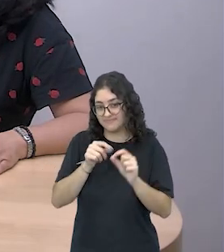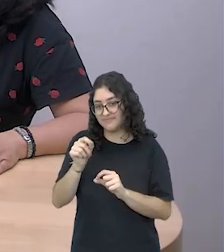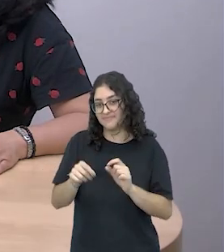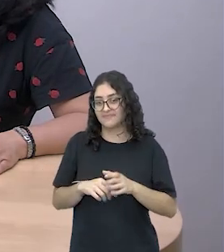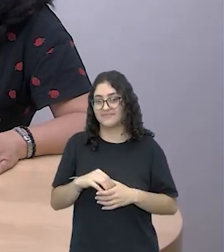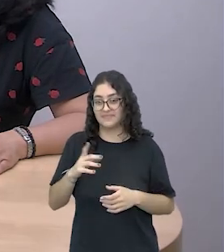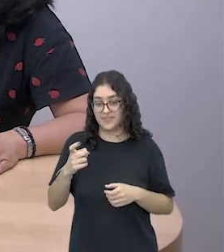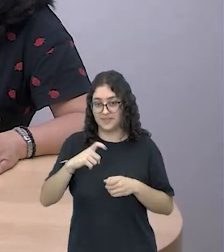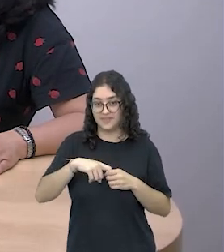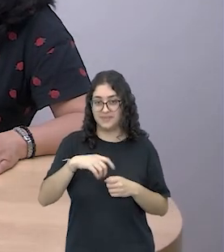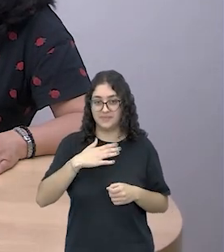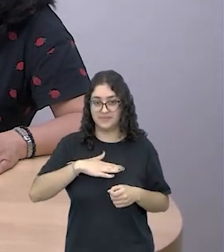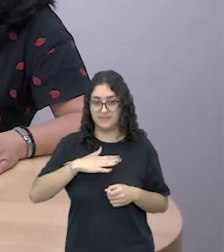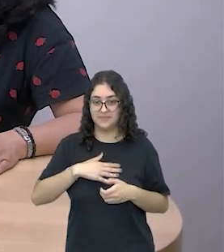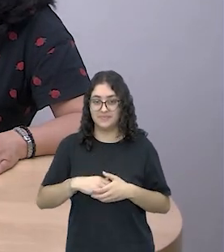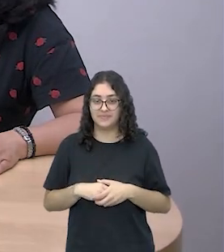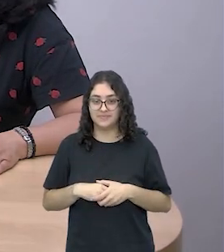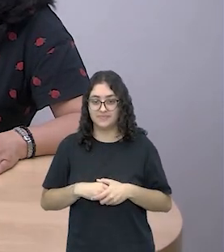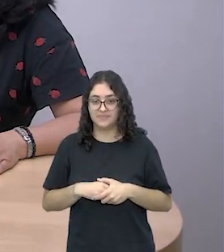aqui.